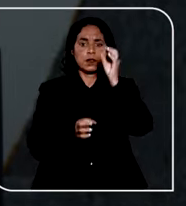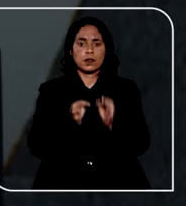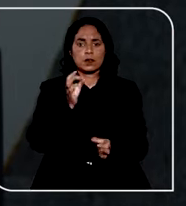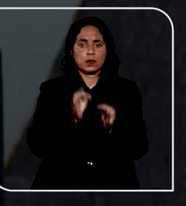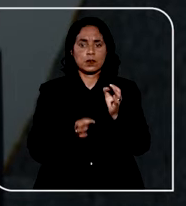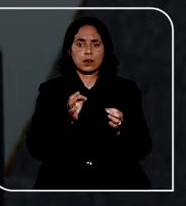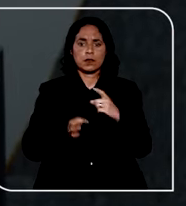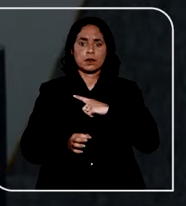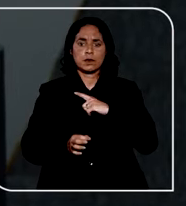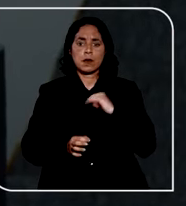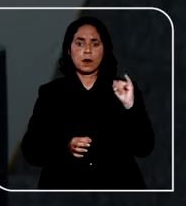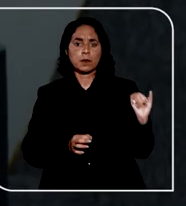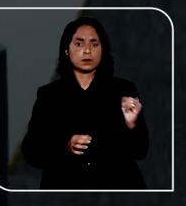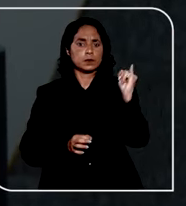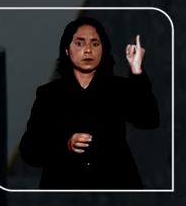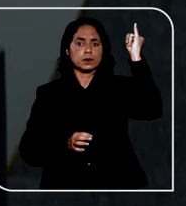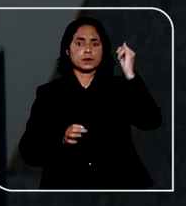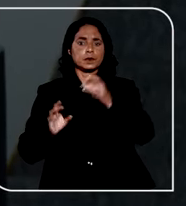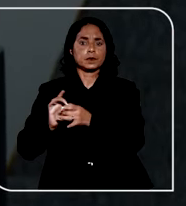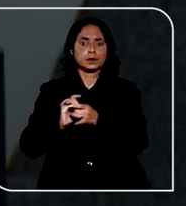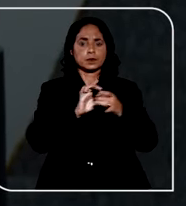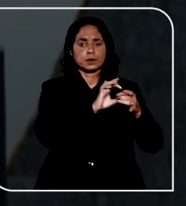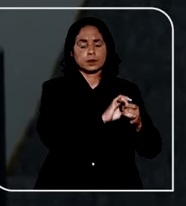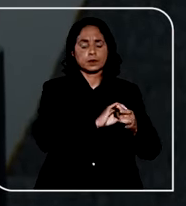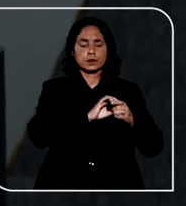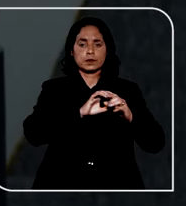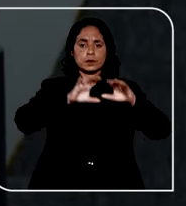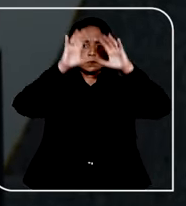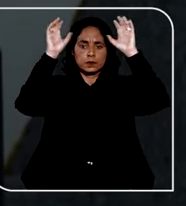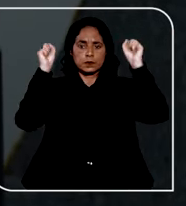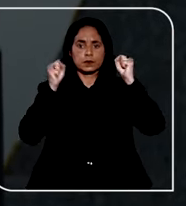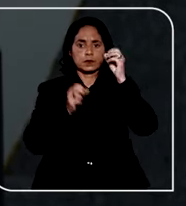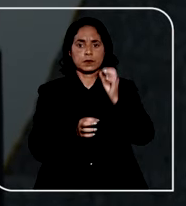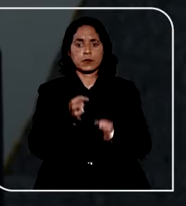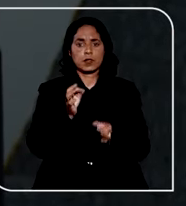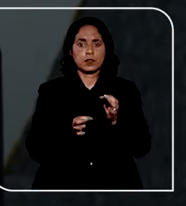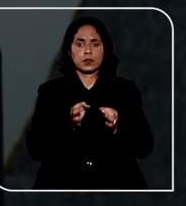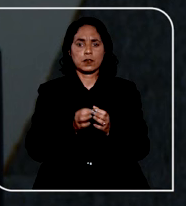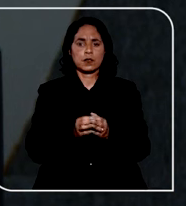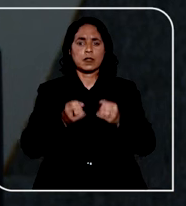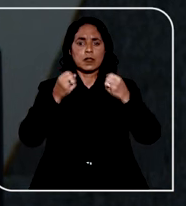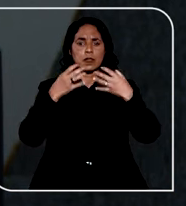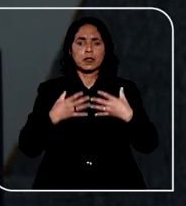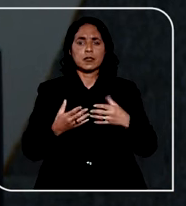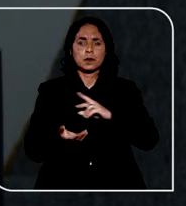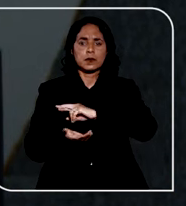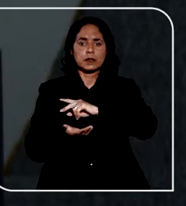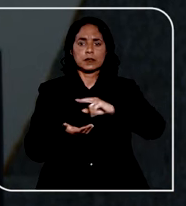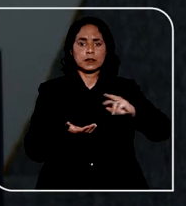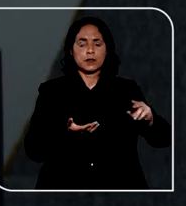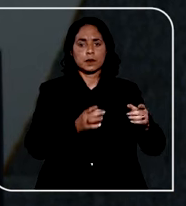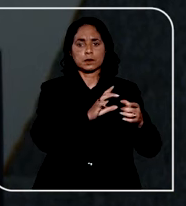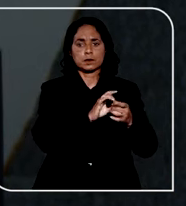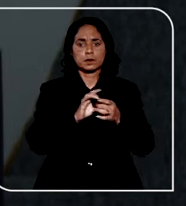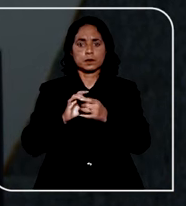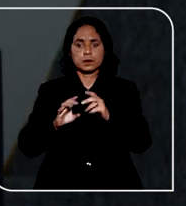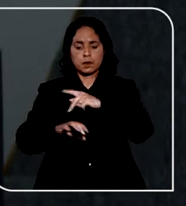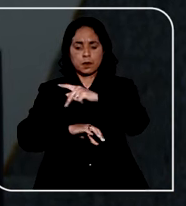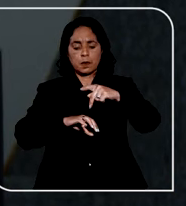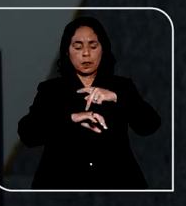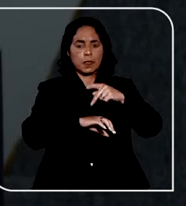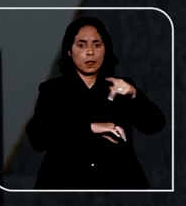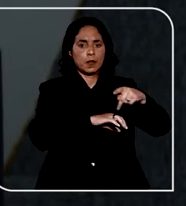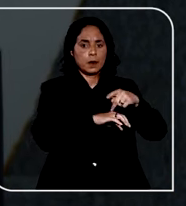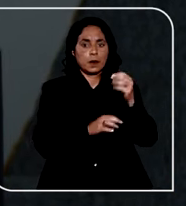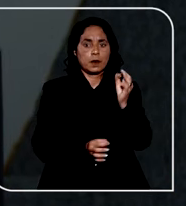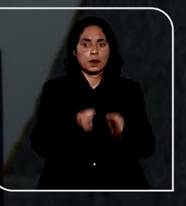realizam importantes parcerias com o tribunal é um testemunho da relevância do intercâmbio entre o sistema J iOS